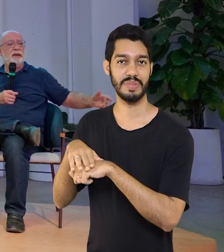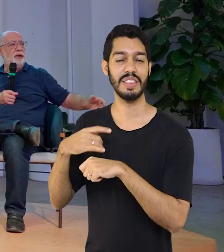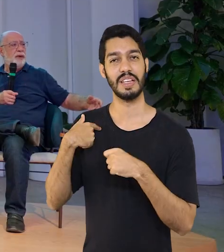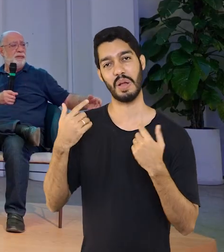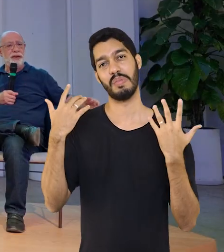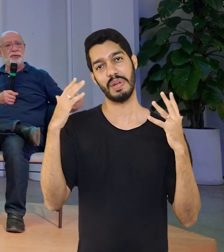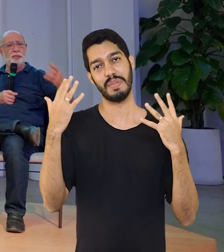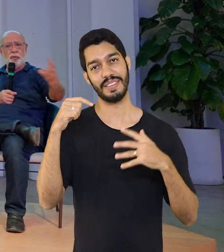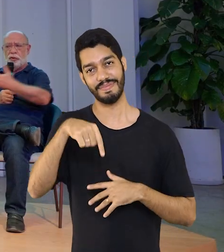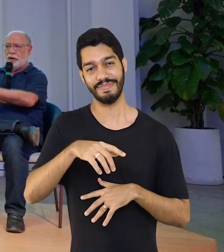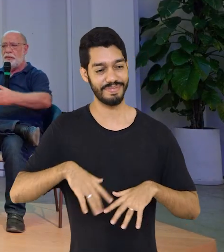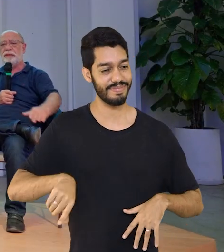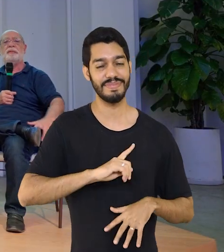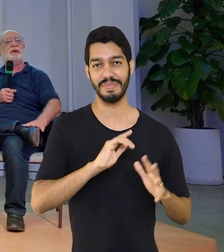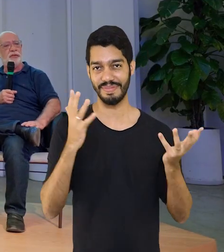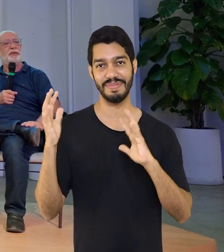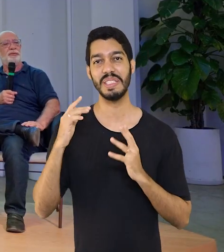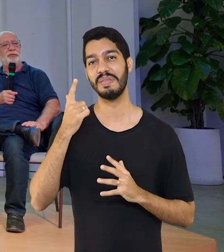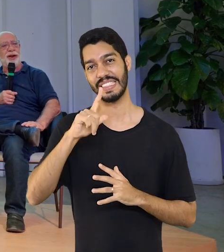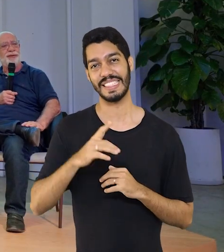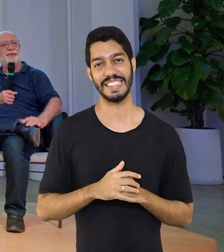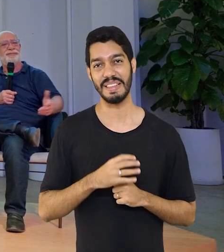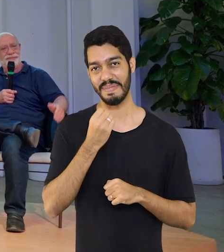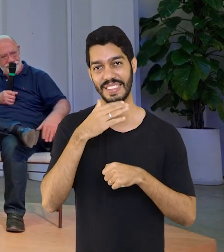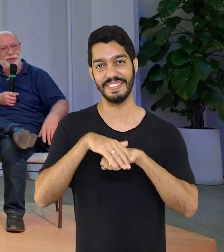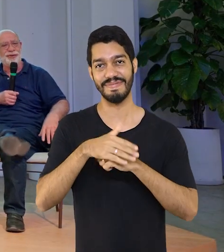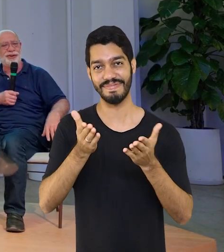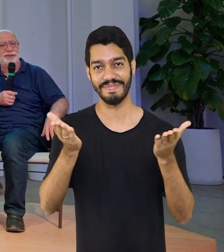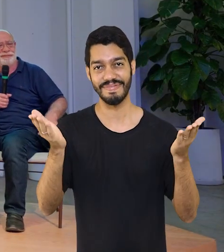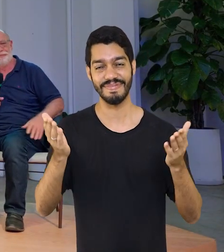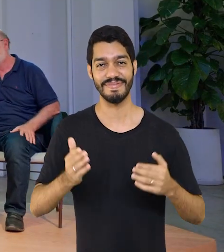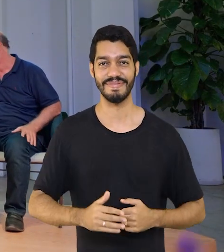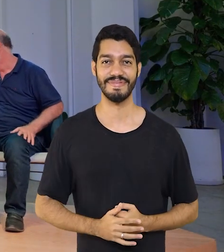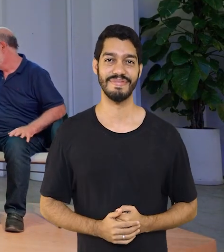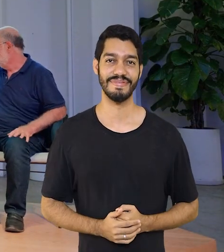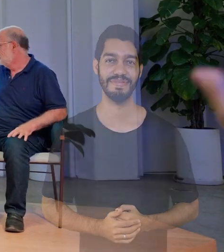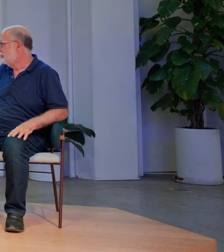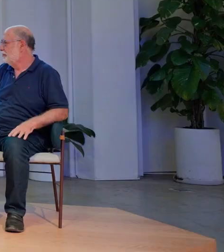E eu parabenizo o público e a mesa, porque nós fizemos um diálogo. Boa noite.